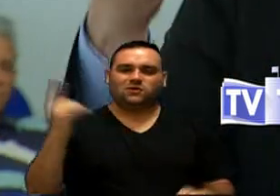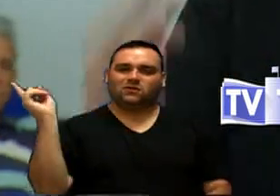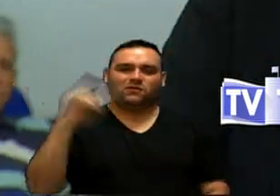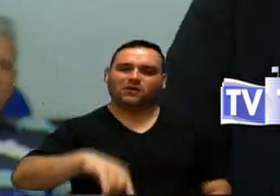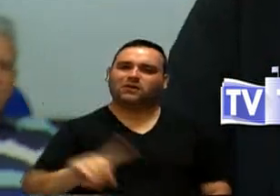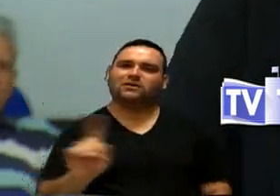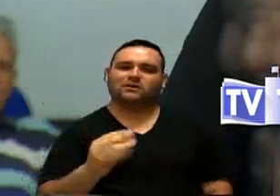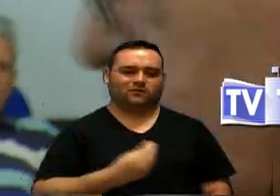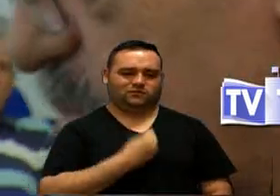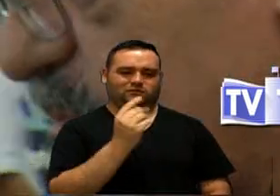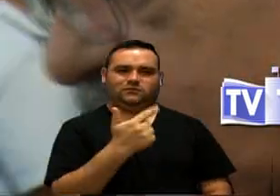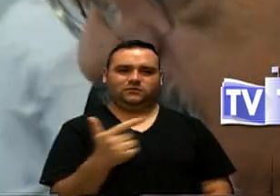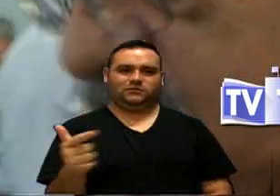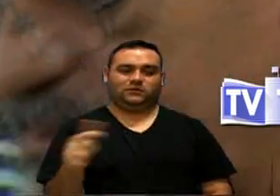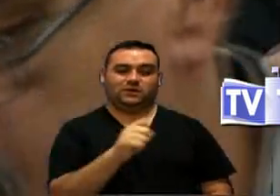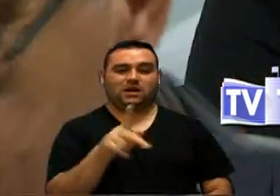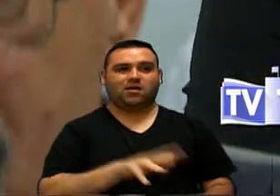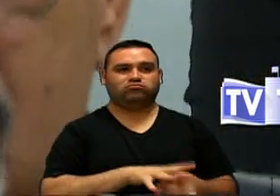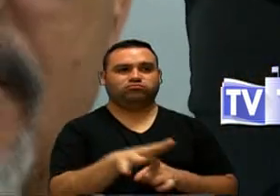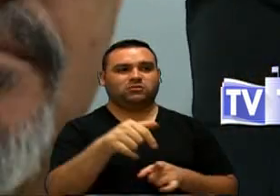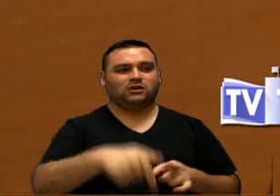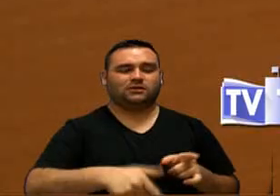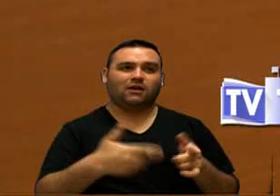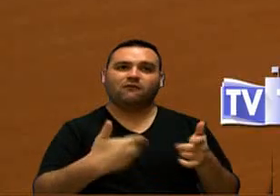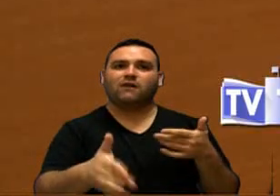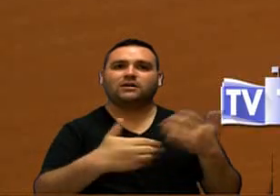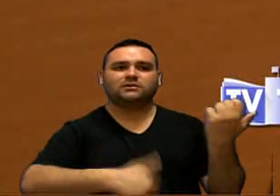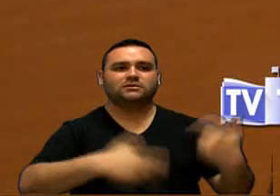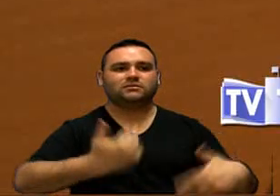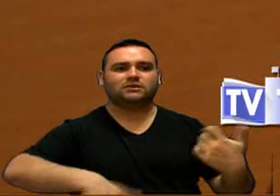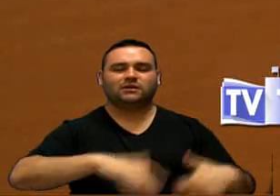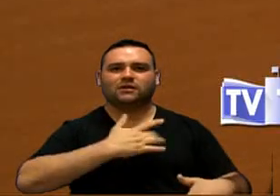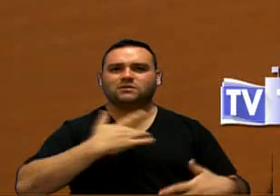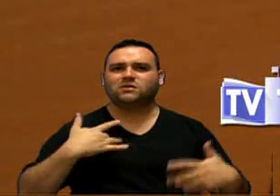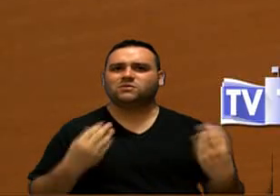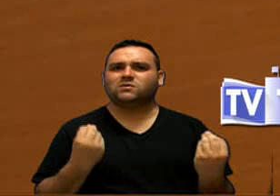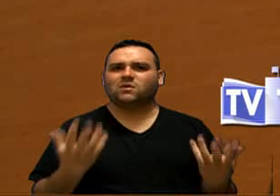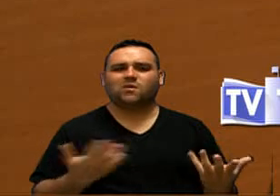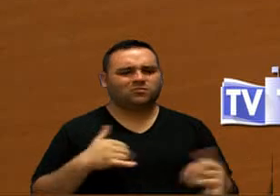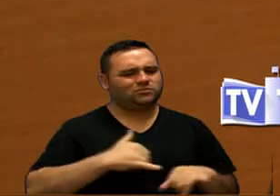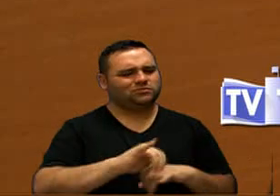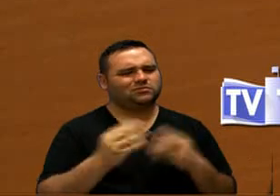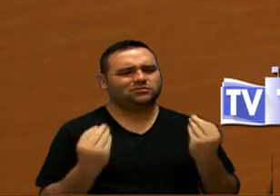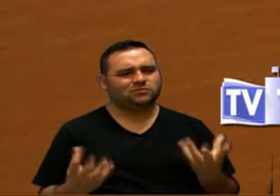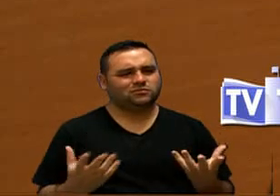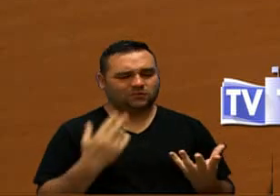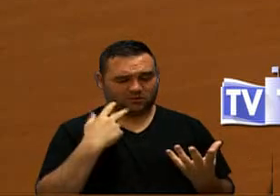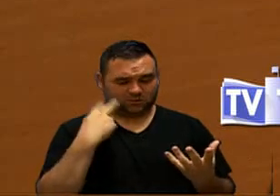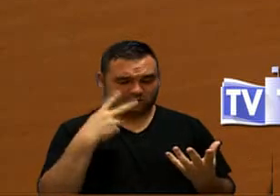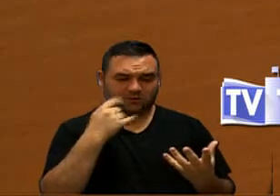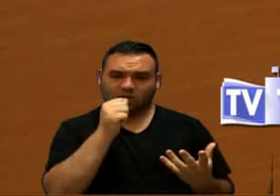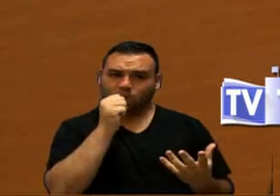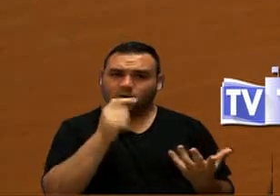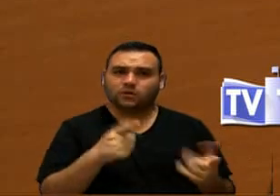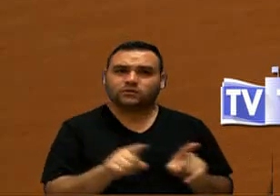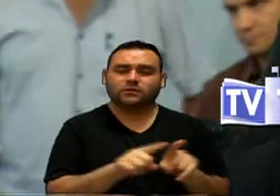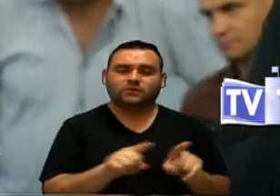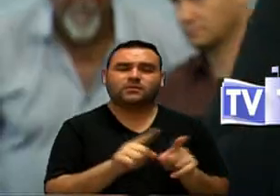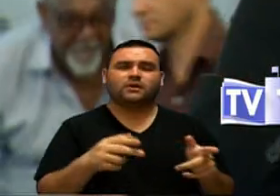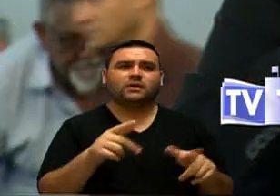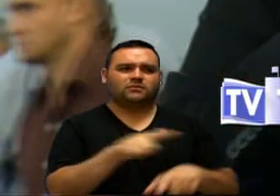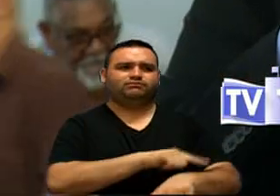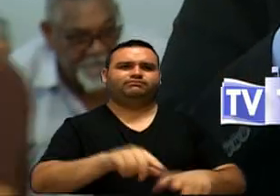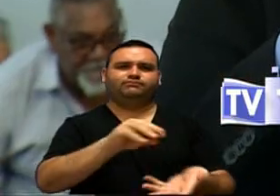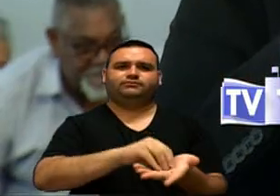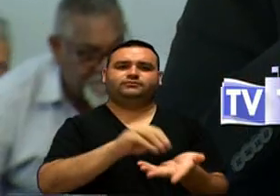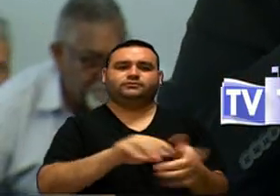estar presente na audiência pública que vai tratar de saúde. Vereador Nenê, o desrespeito também por